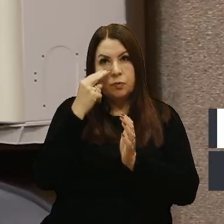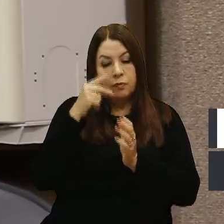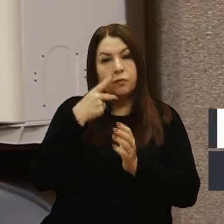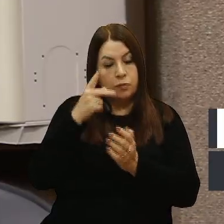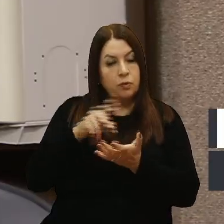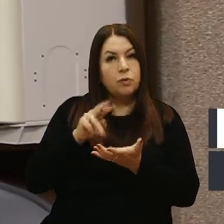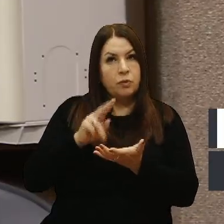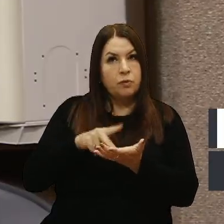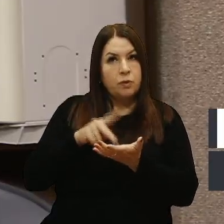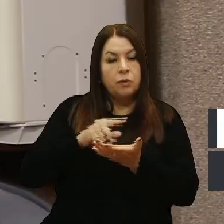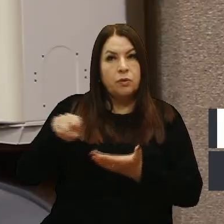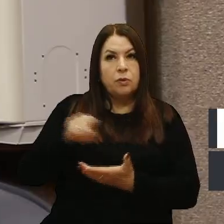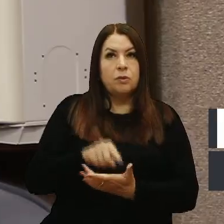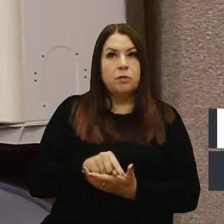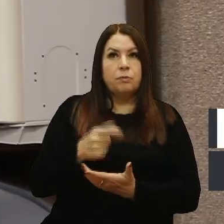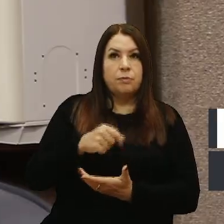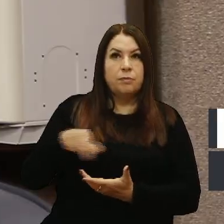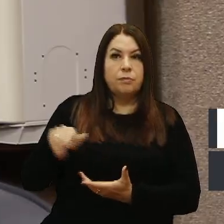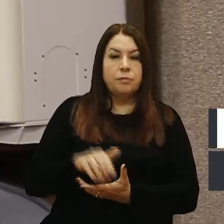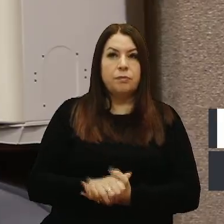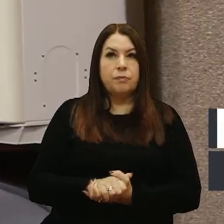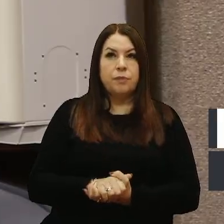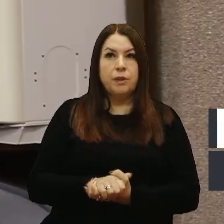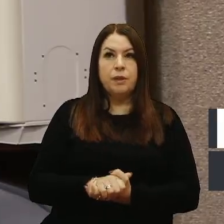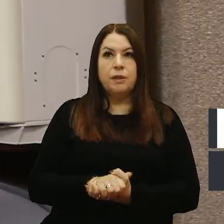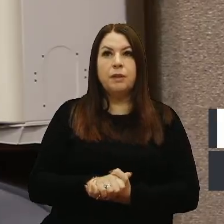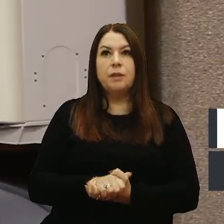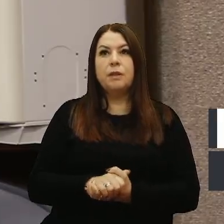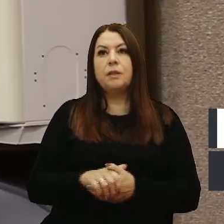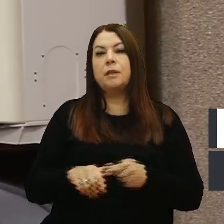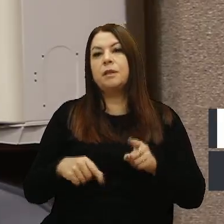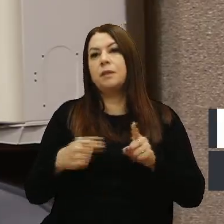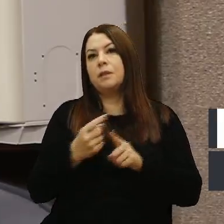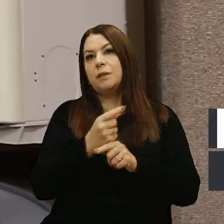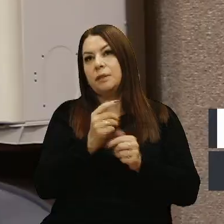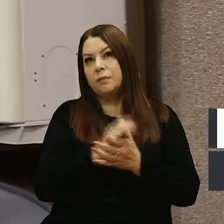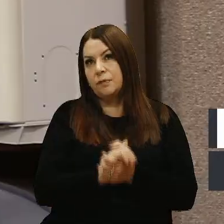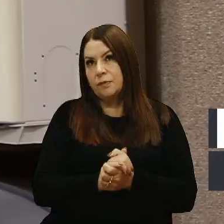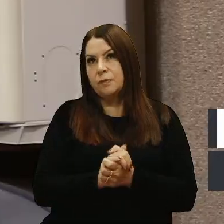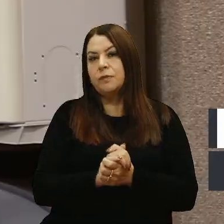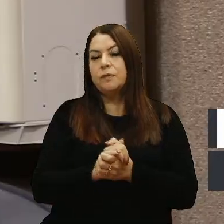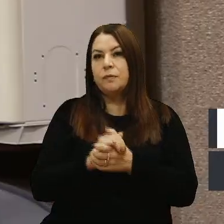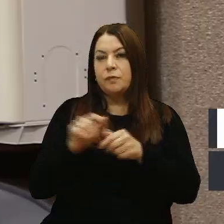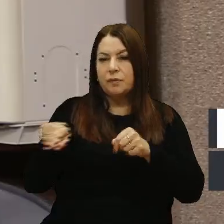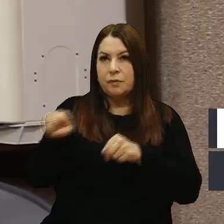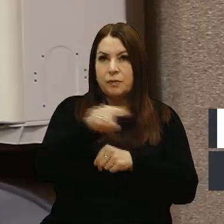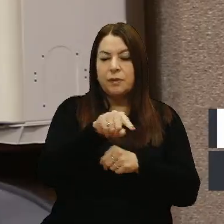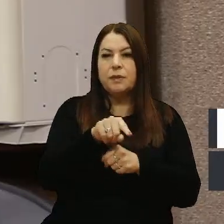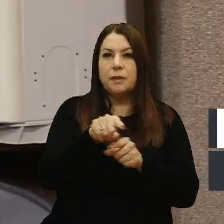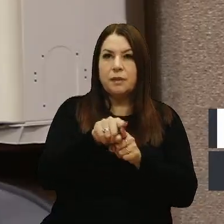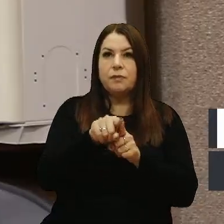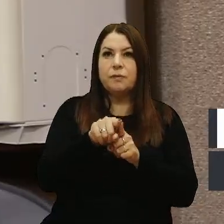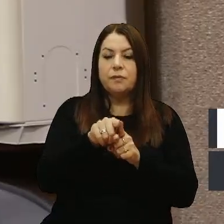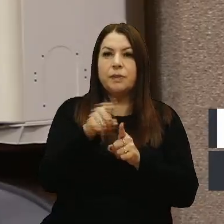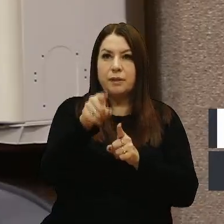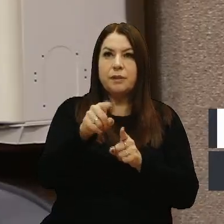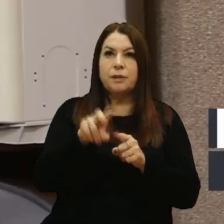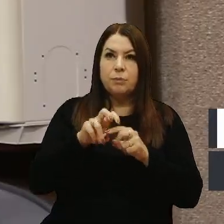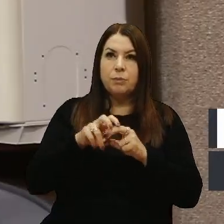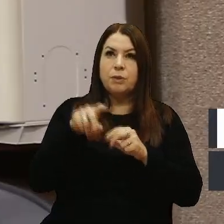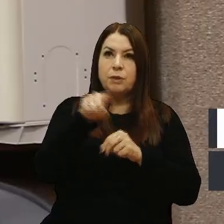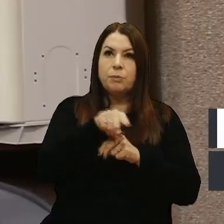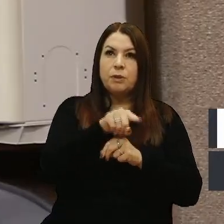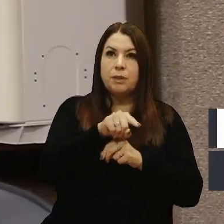aqui, realmente, nós precisamos de uma elevada. Ali na Nossa Senhora da Saúde, aquele viaduto, João, vai ficar fantástico, vai